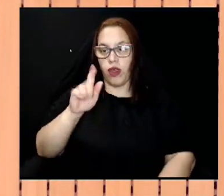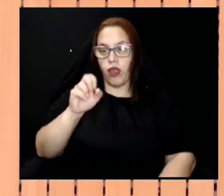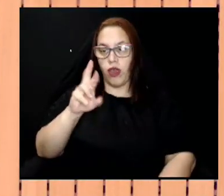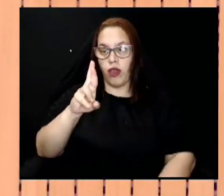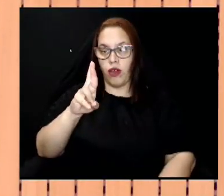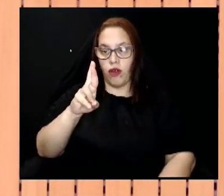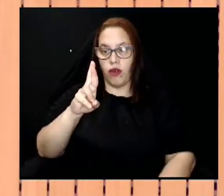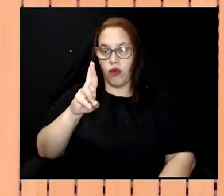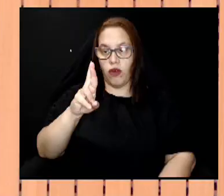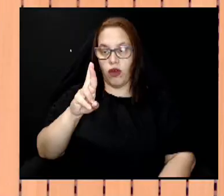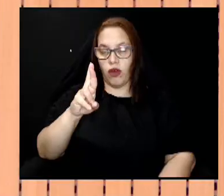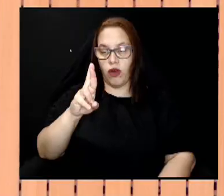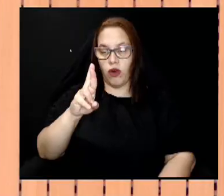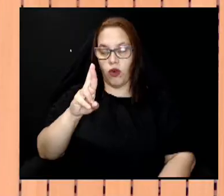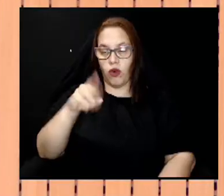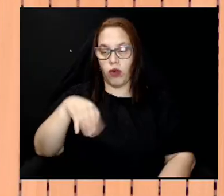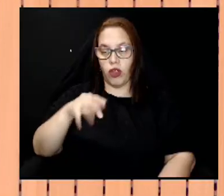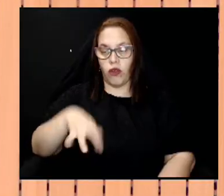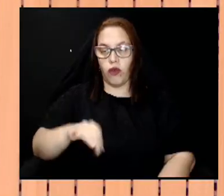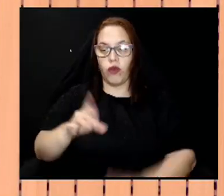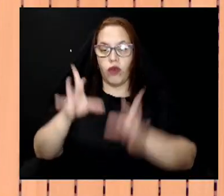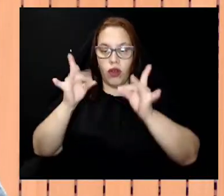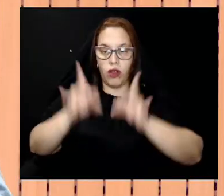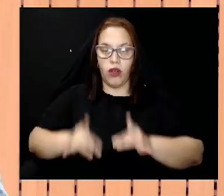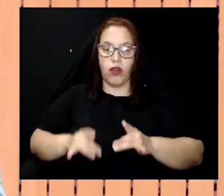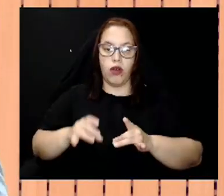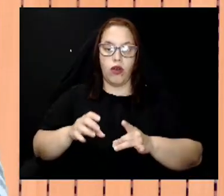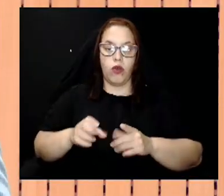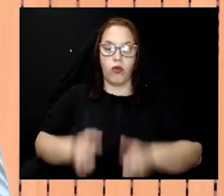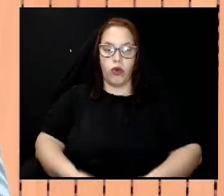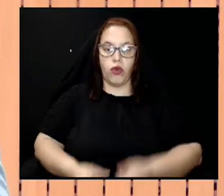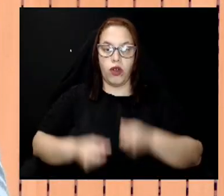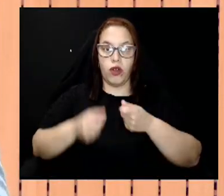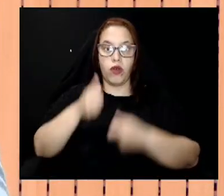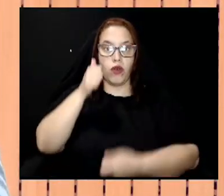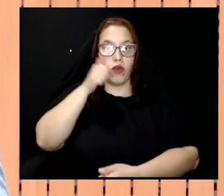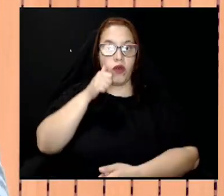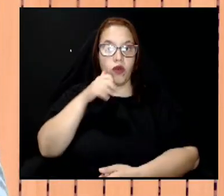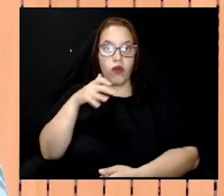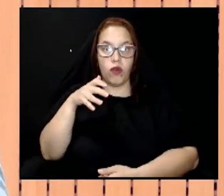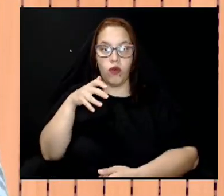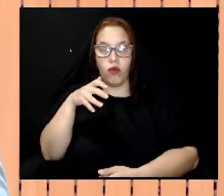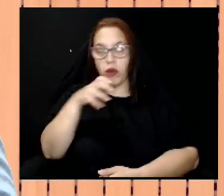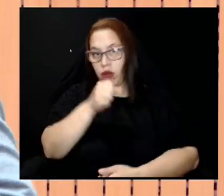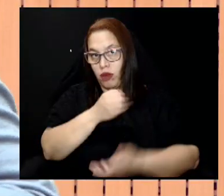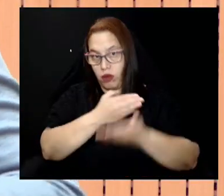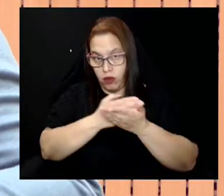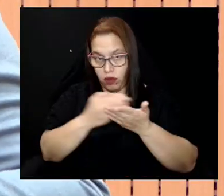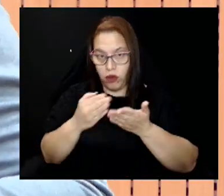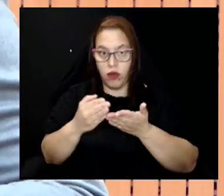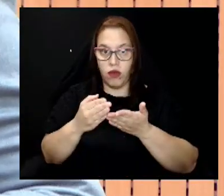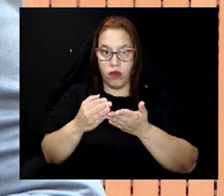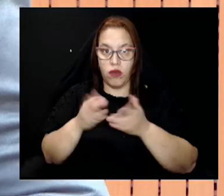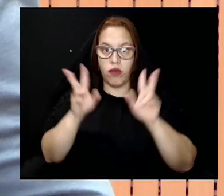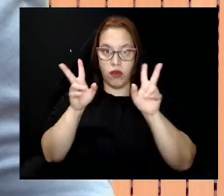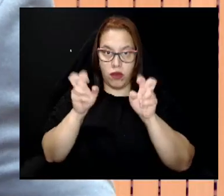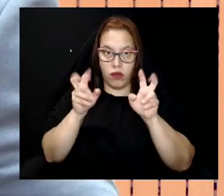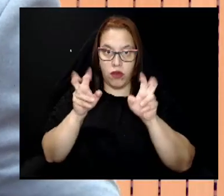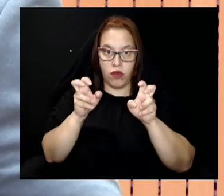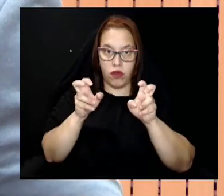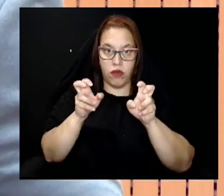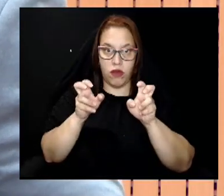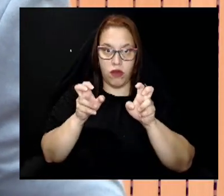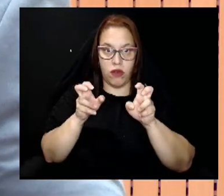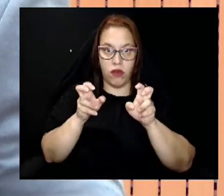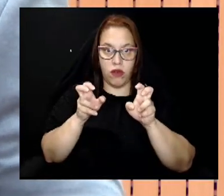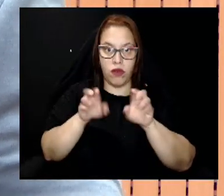Sonho, especialista em tumores femininos, e vou fazer uma breve introdução aqui a respeito do tema. Depois nós temos uma mesa de